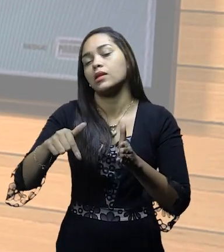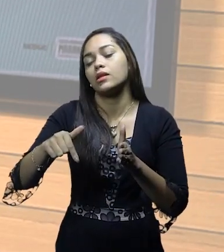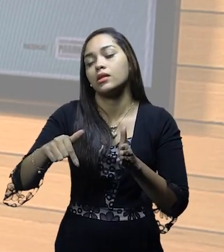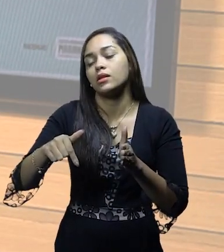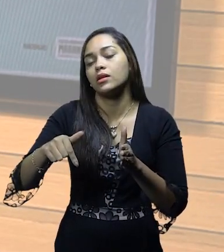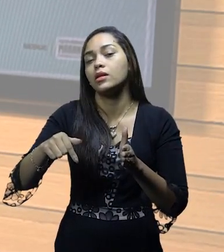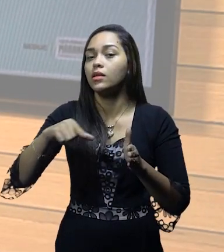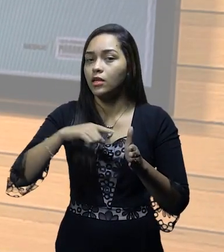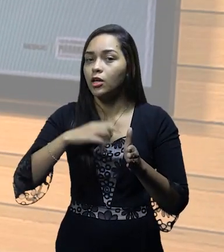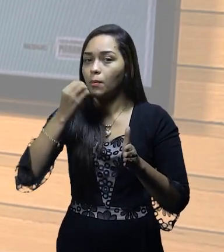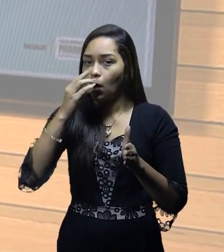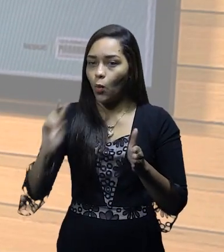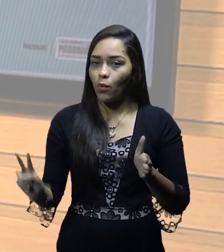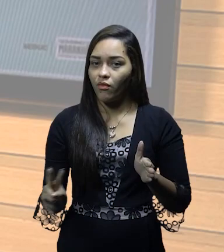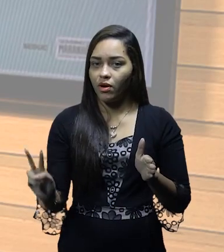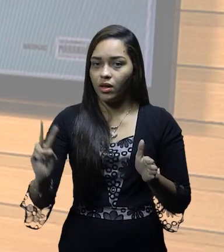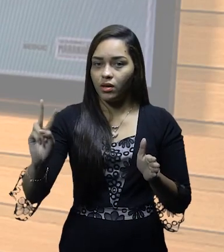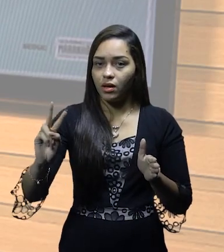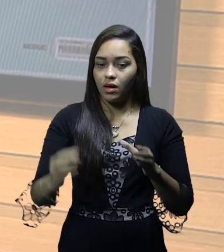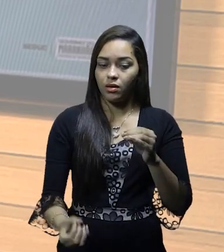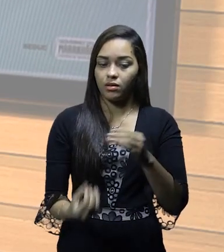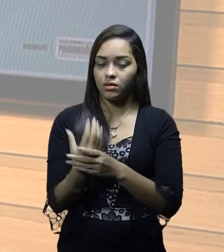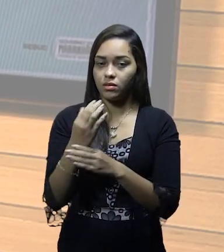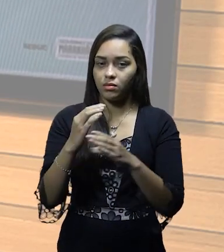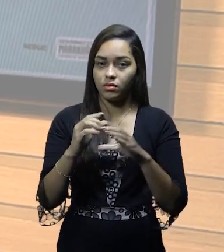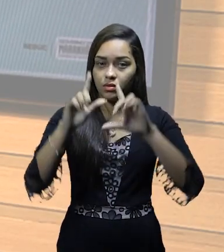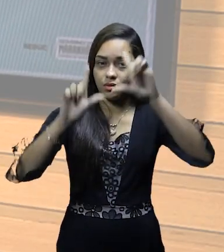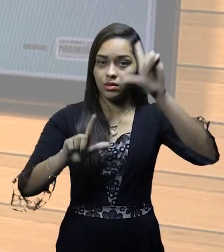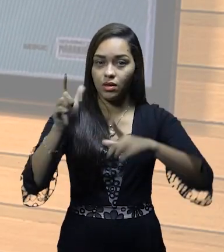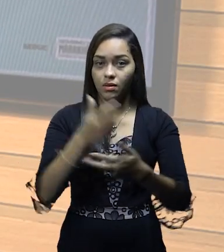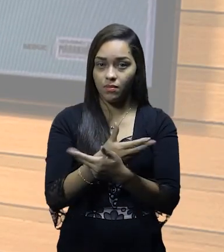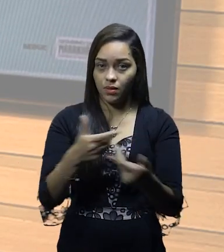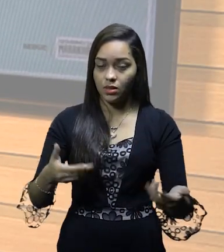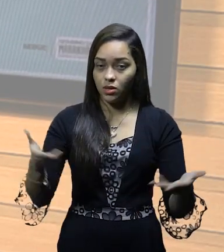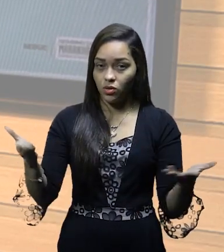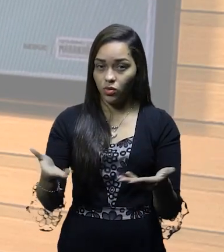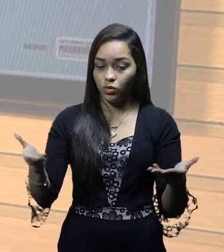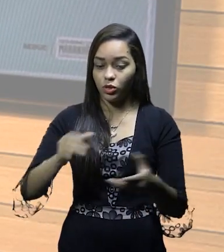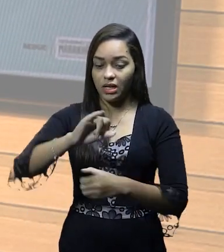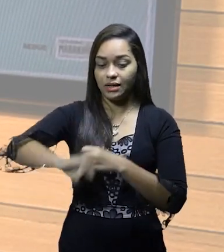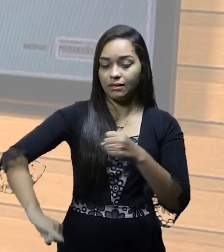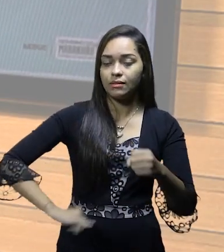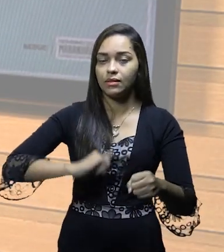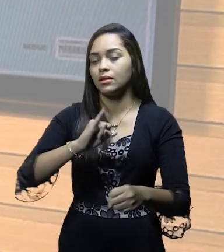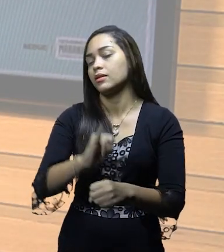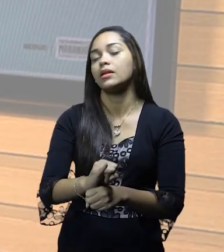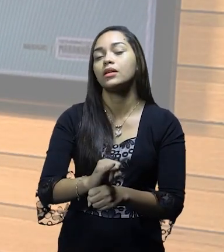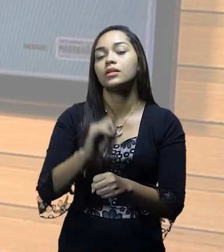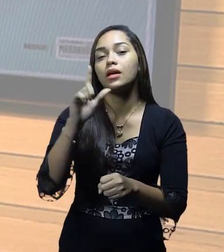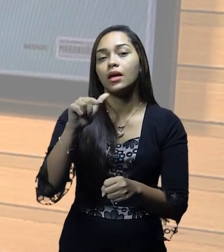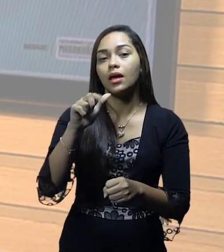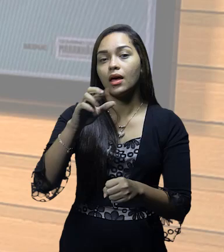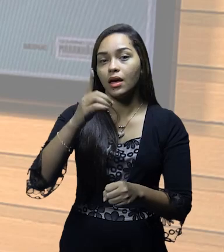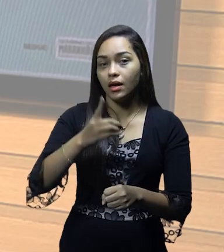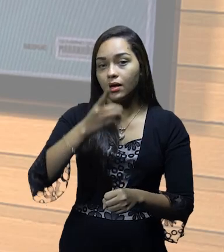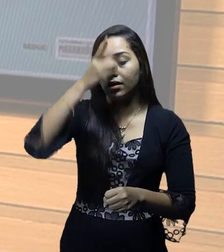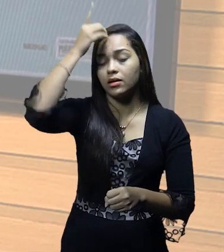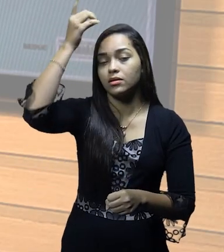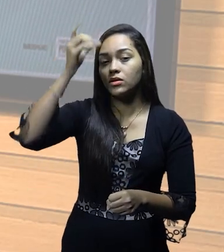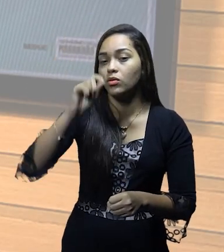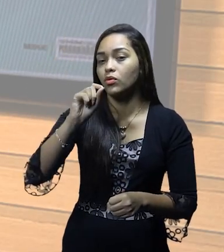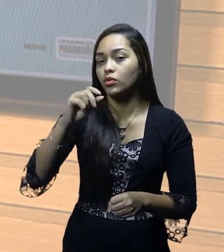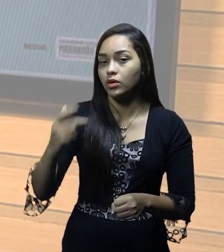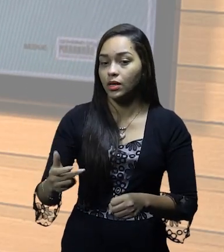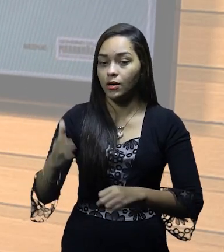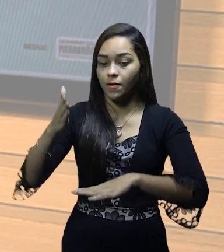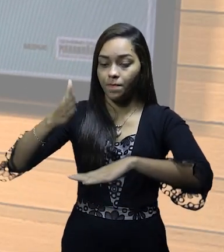literária. Então, nessa época aqui, foi de grande valia a invenção da imprensa. Nos nossos dias, a